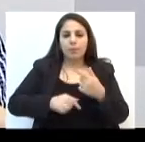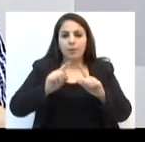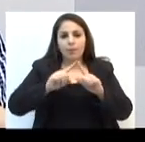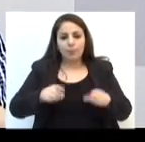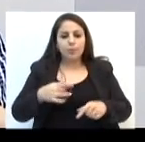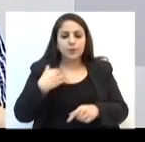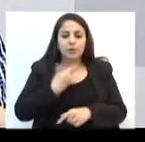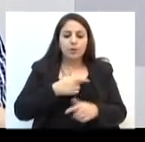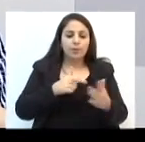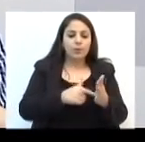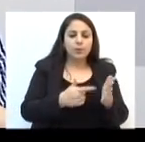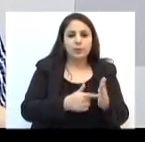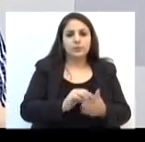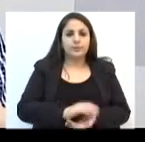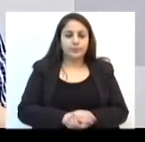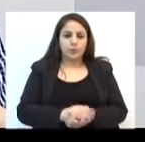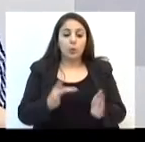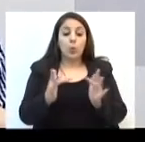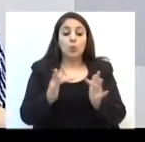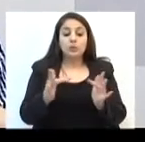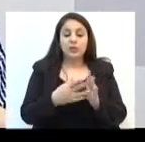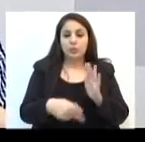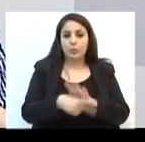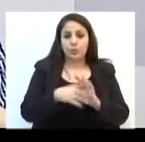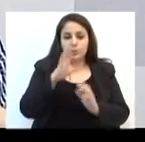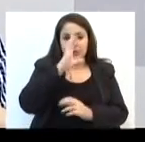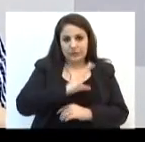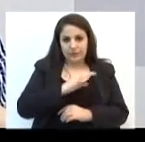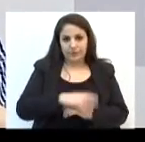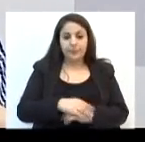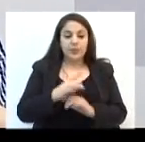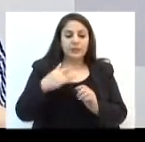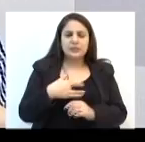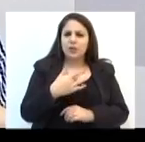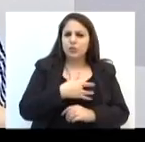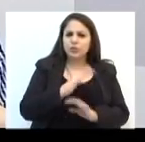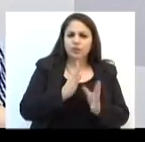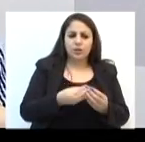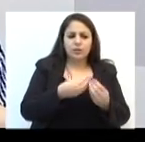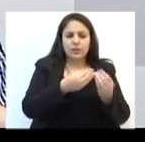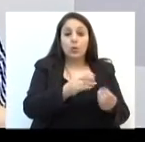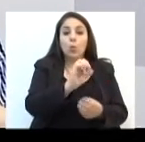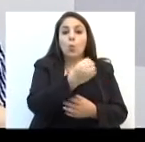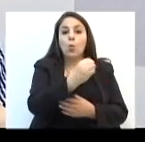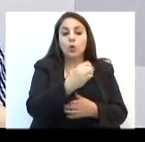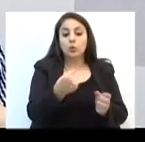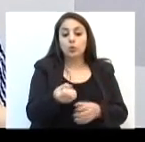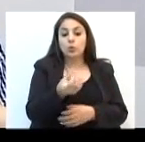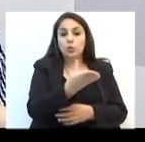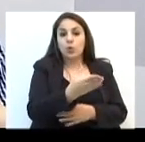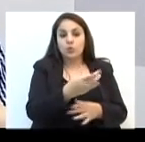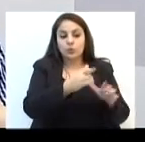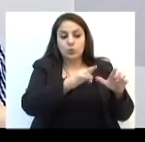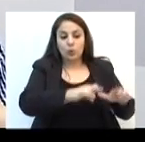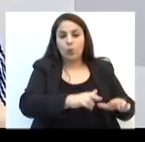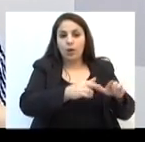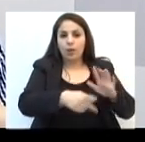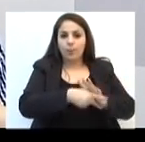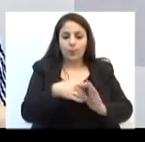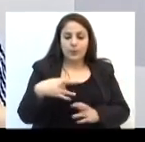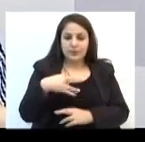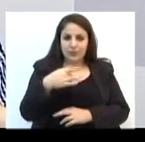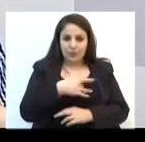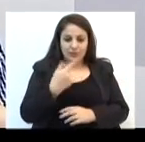públicos lá na ponta, no contato com o cidadão. Na saúde, por exemplo, nós já entregamos 8 novas unidades de